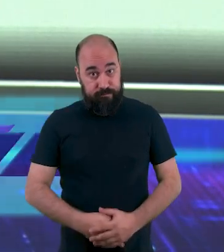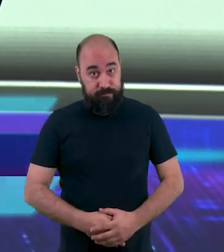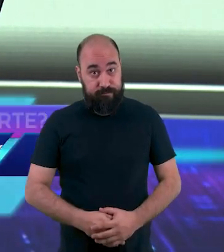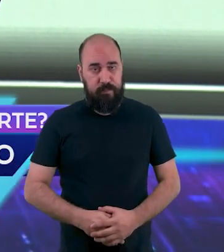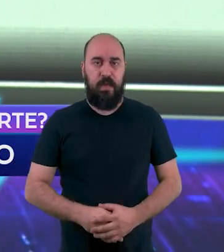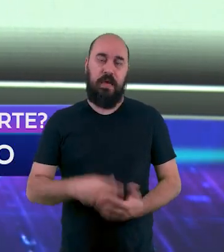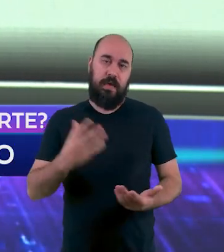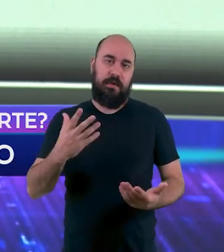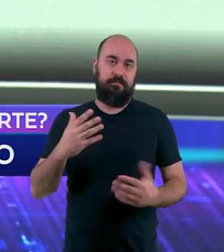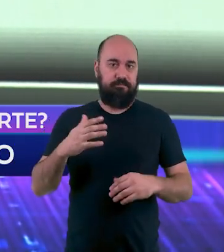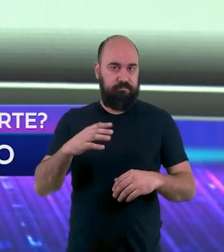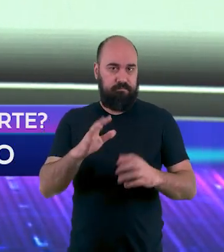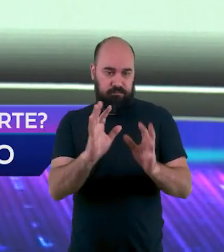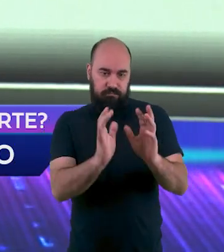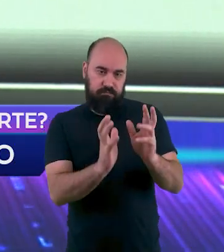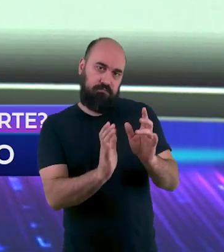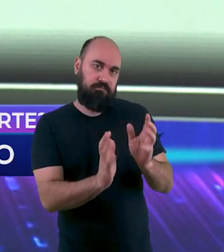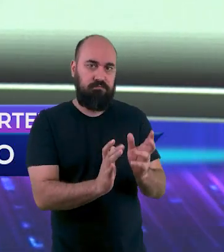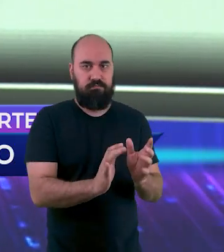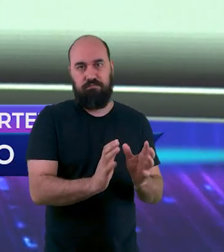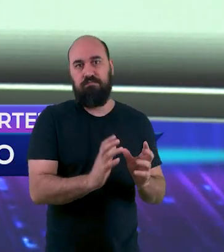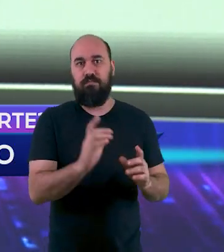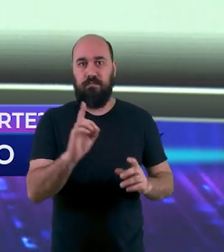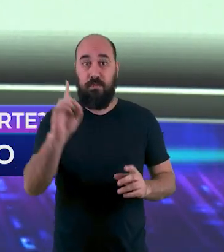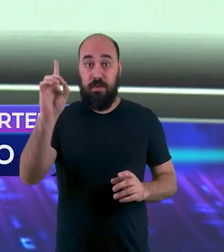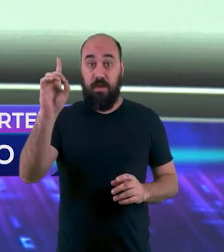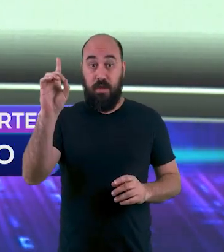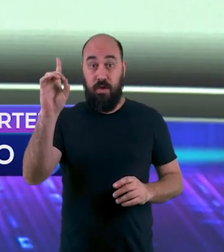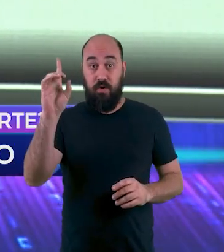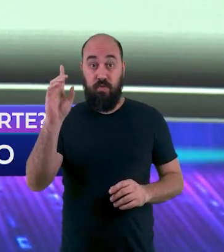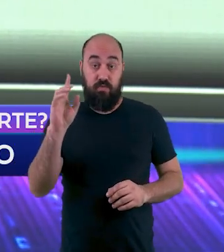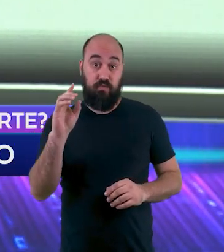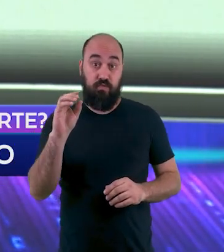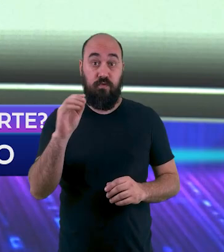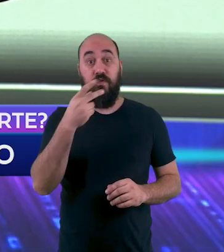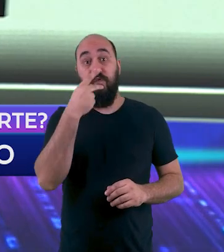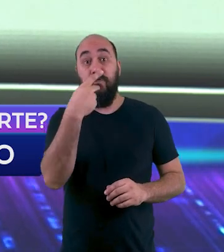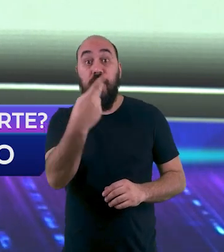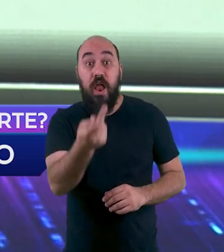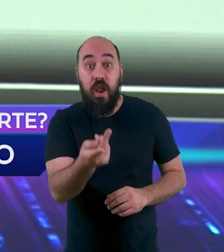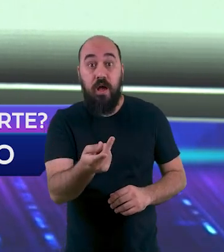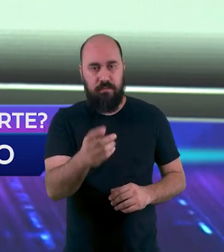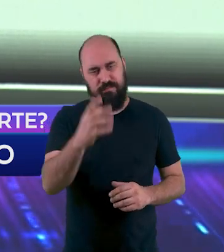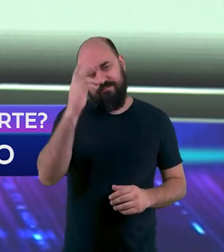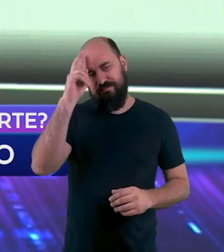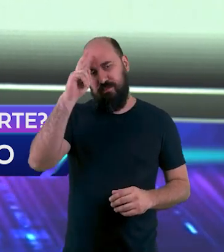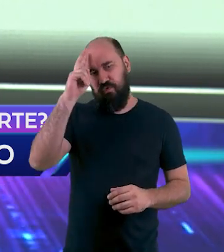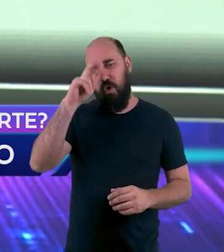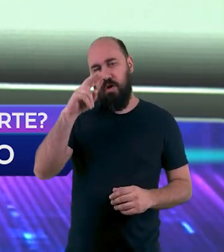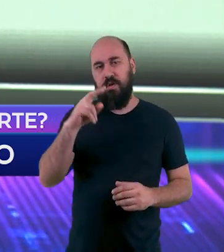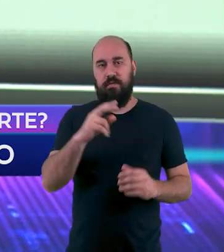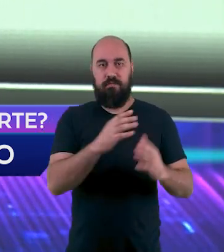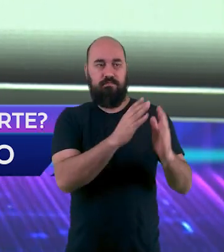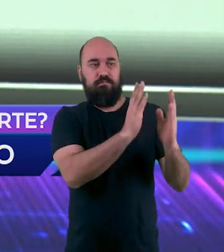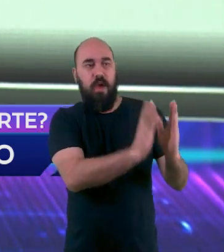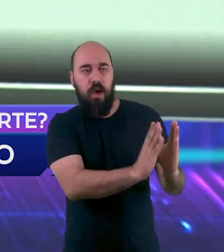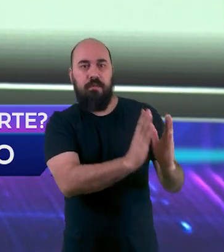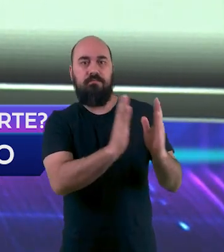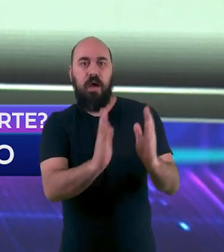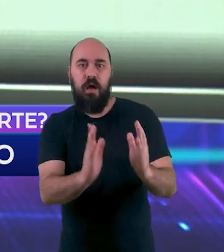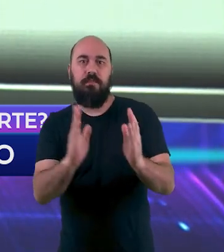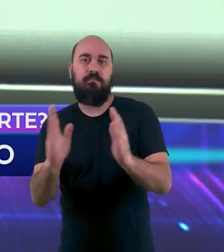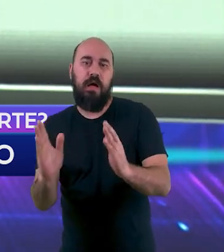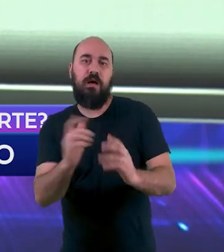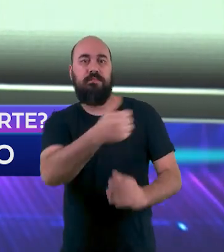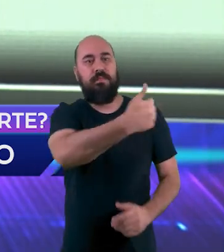no relato da criação, nós vemos Deus falando e tudo foi aparecendo. Então Deus disse, haja luz,